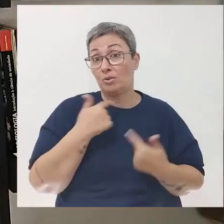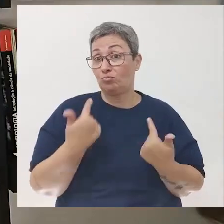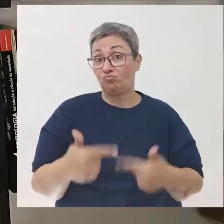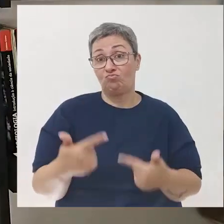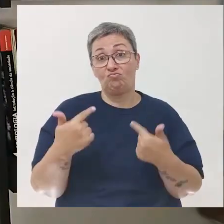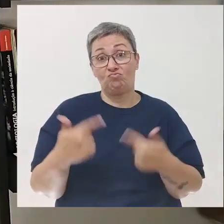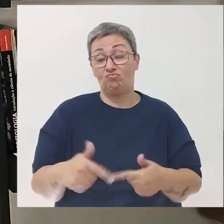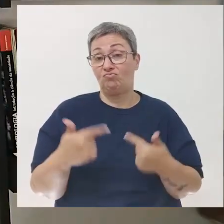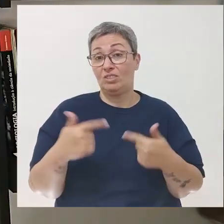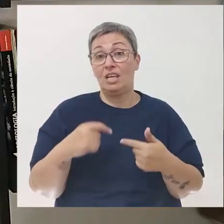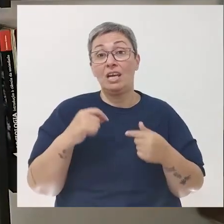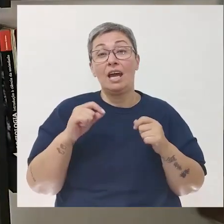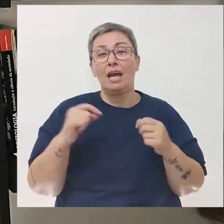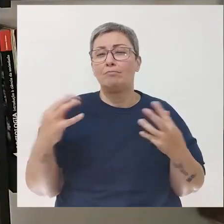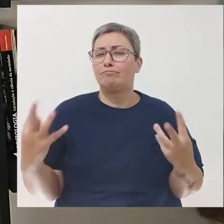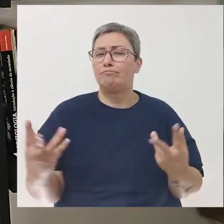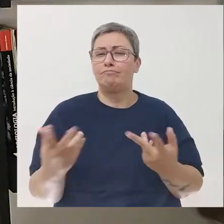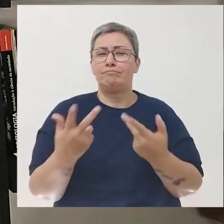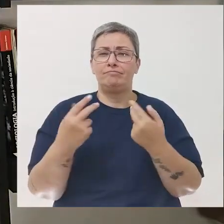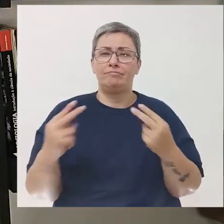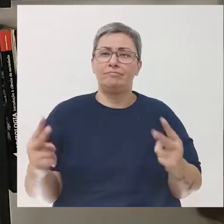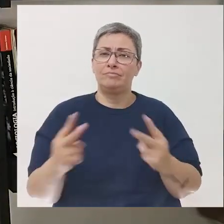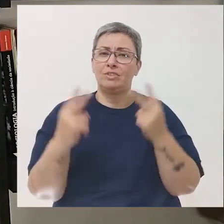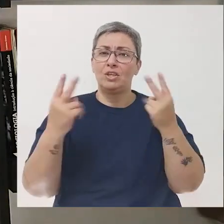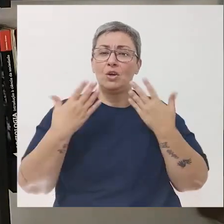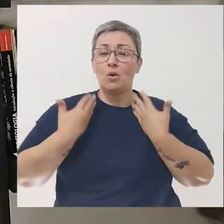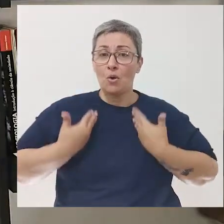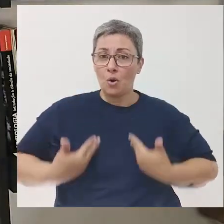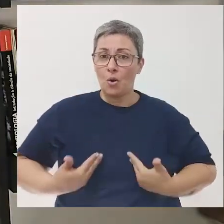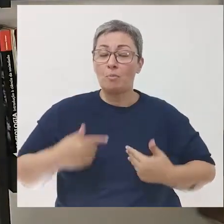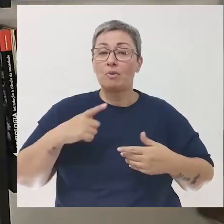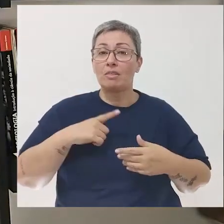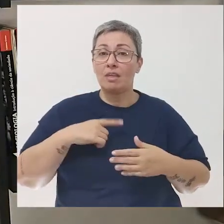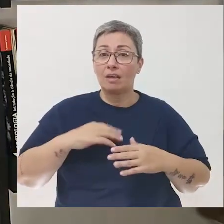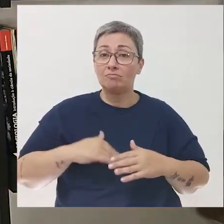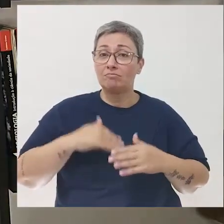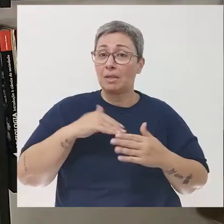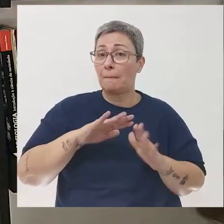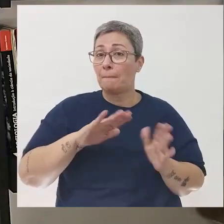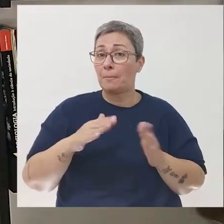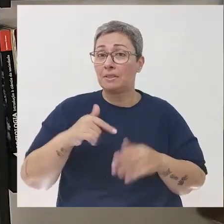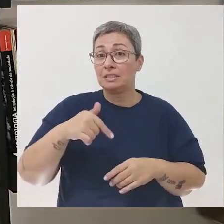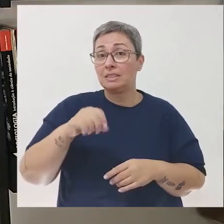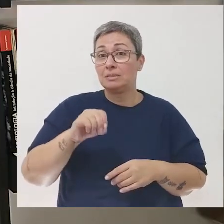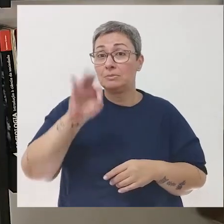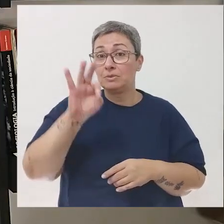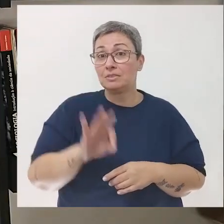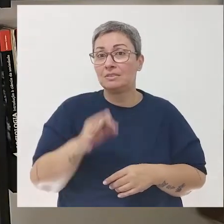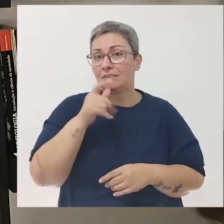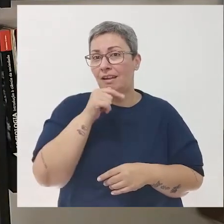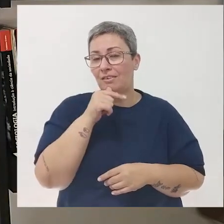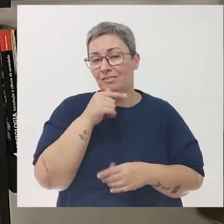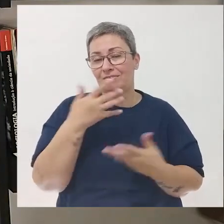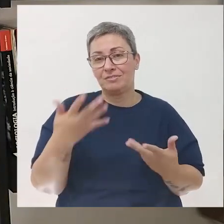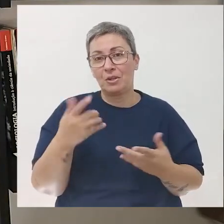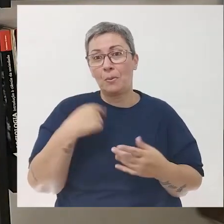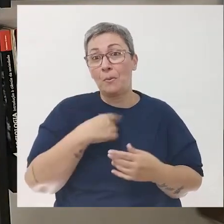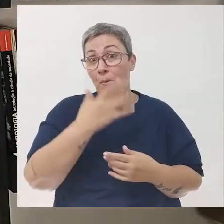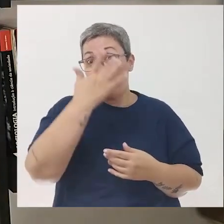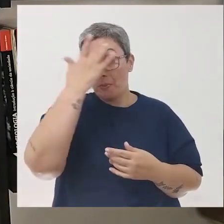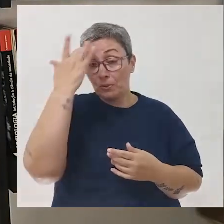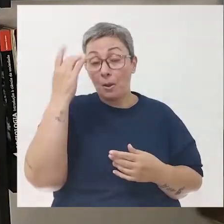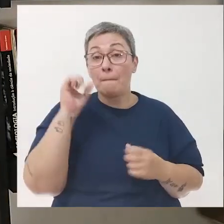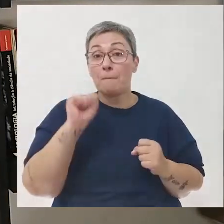de jeito nenhum. É o tesouro, né? O nosso corpo é composto em média de 70% de água.